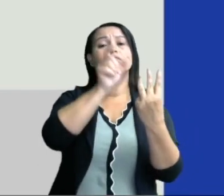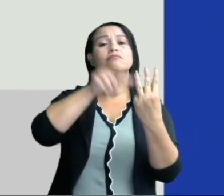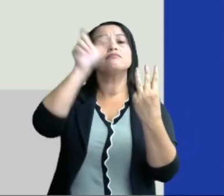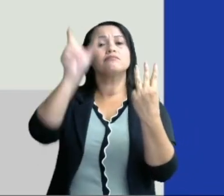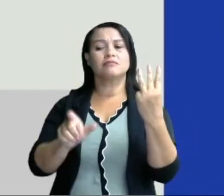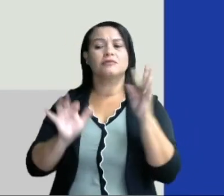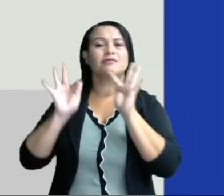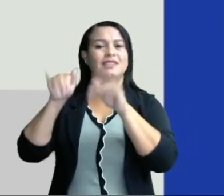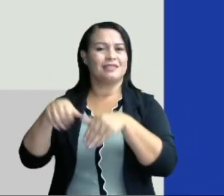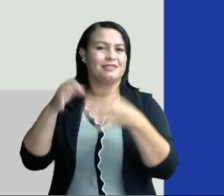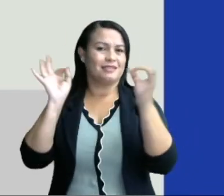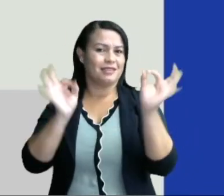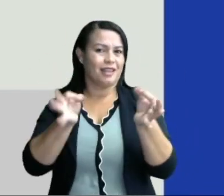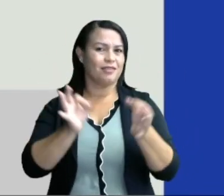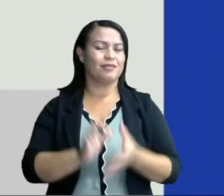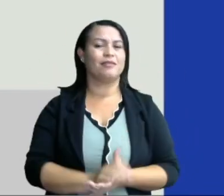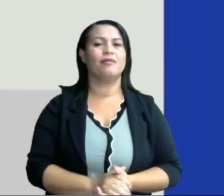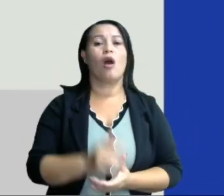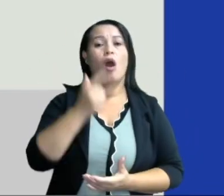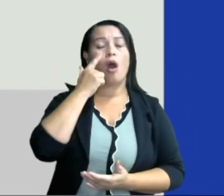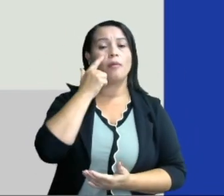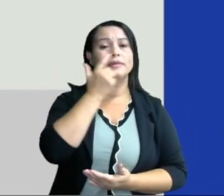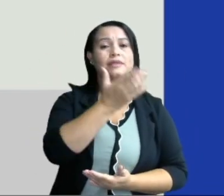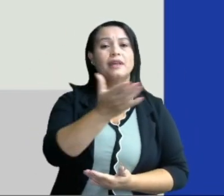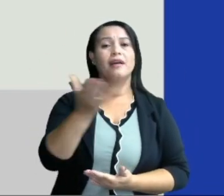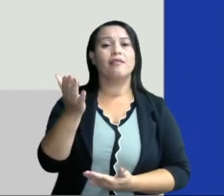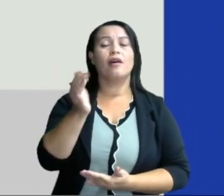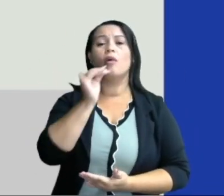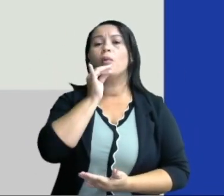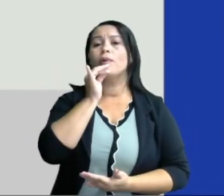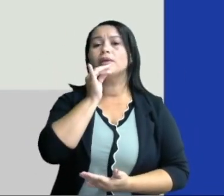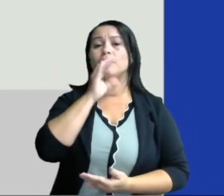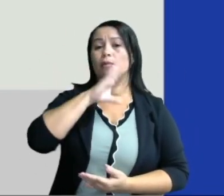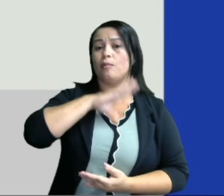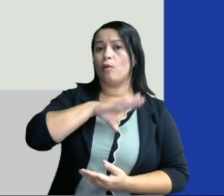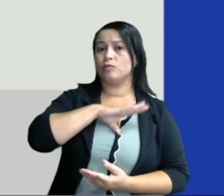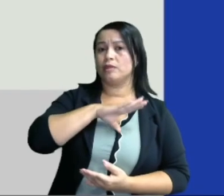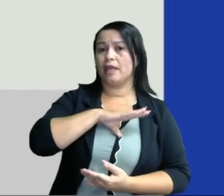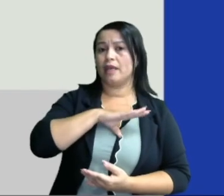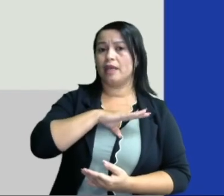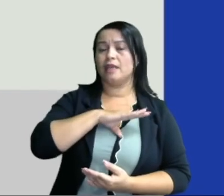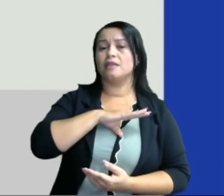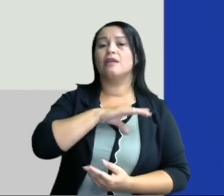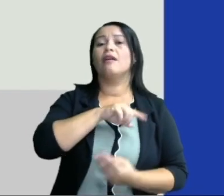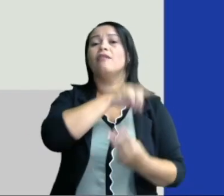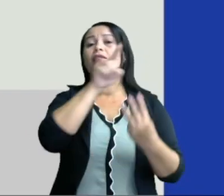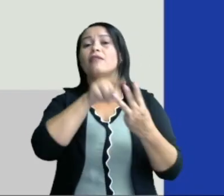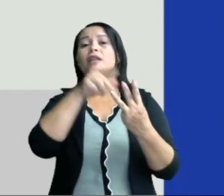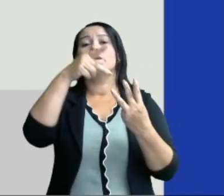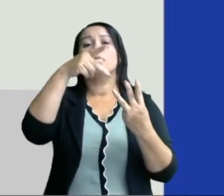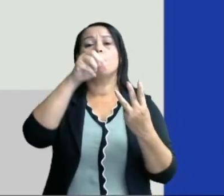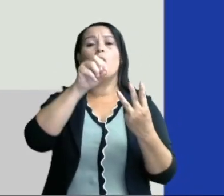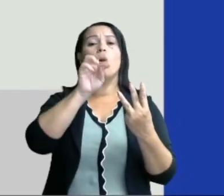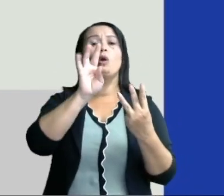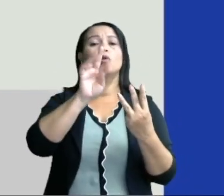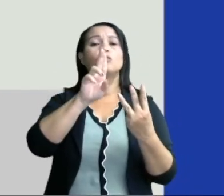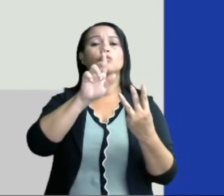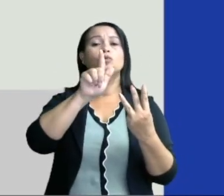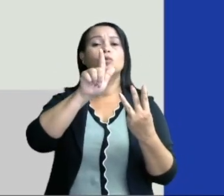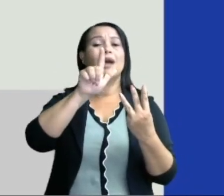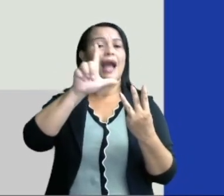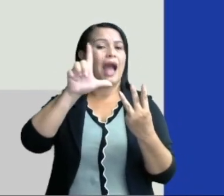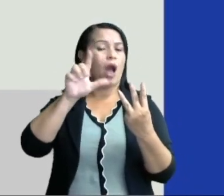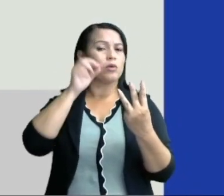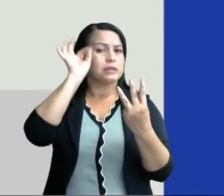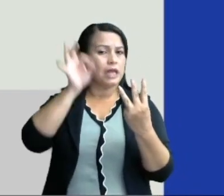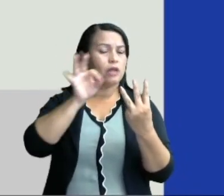tá certo? Ó, um exemplo aqui, português, tá? Vem de Portugal, tá? E aí